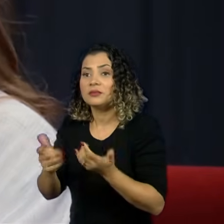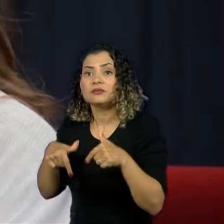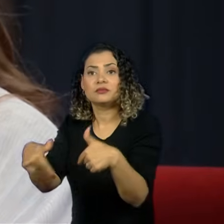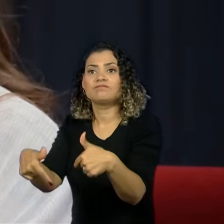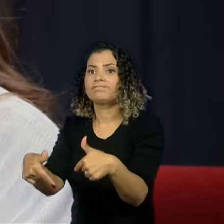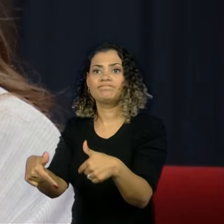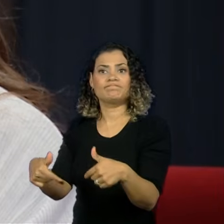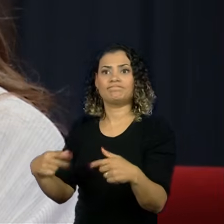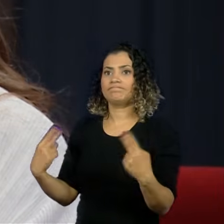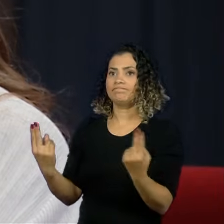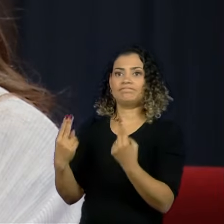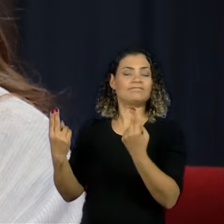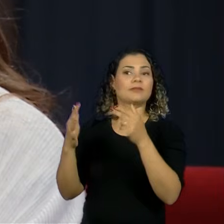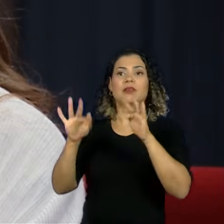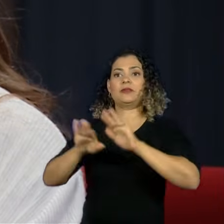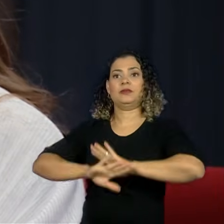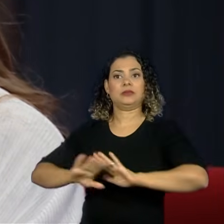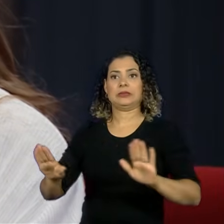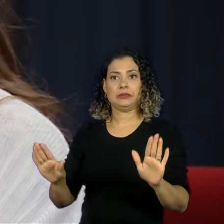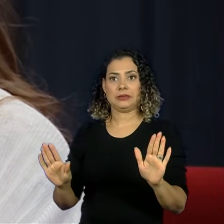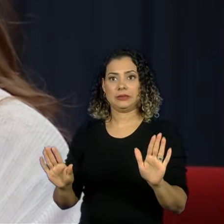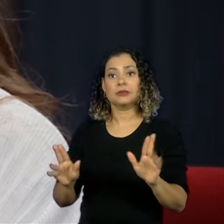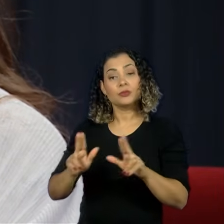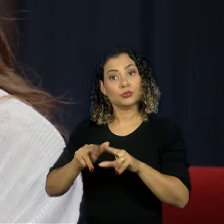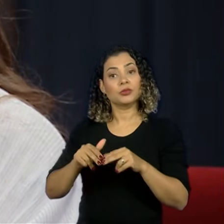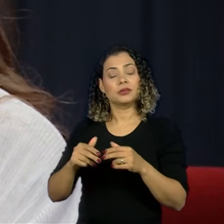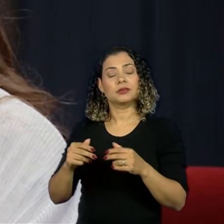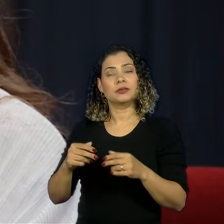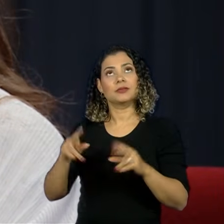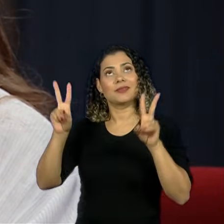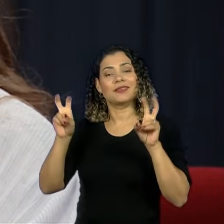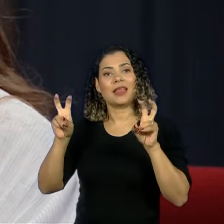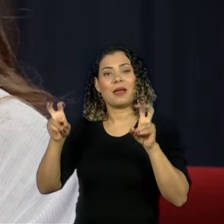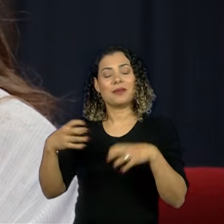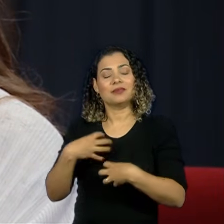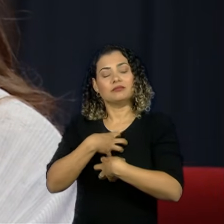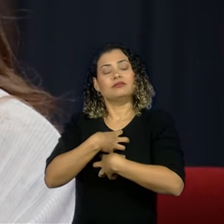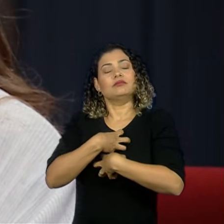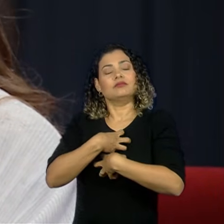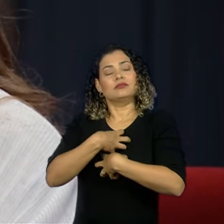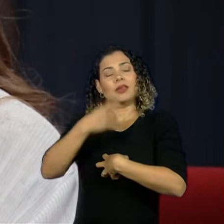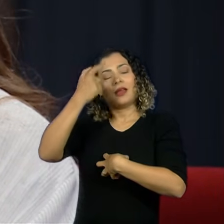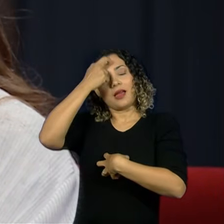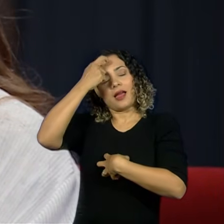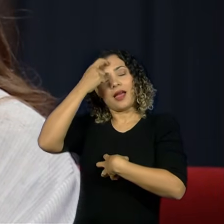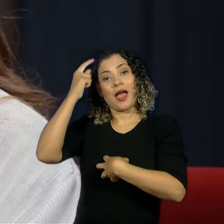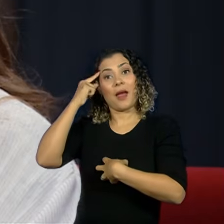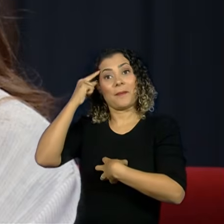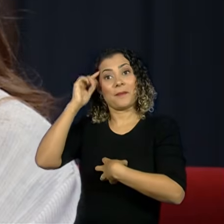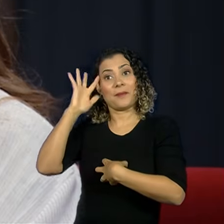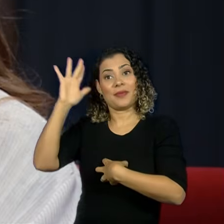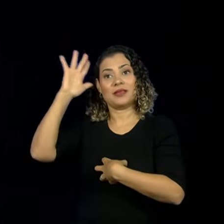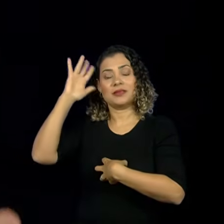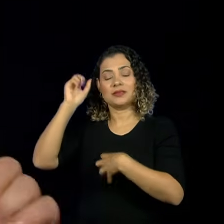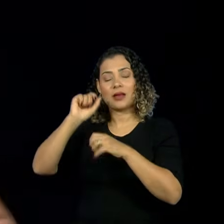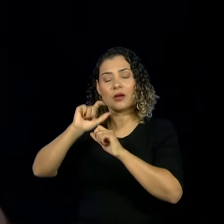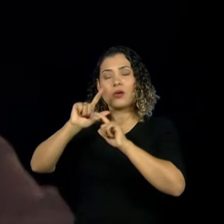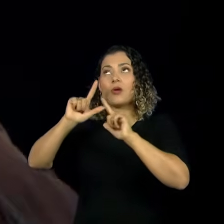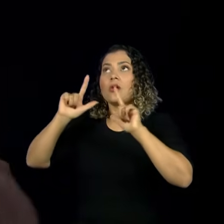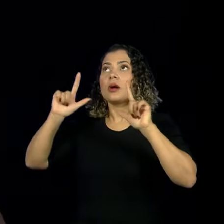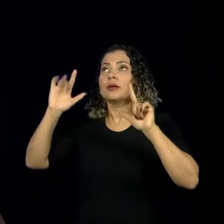dela. Então, essa é a manchete da mente quando nós acordamos. Além